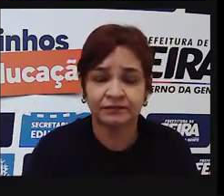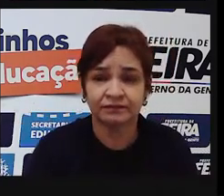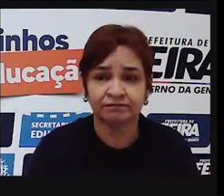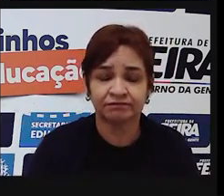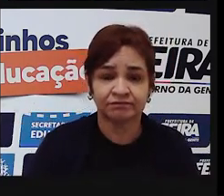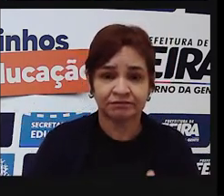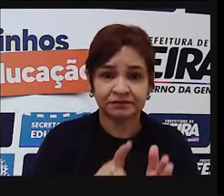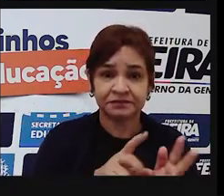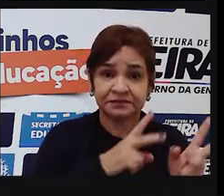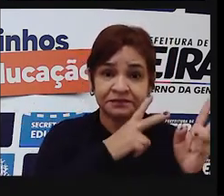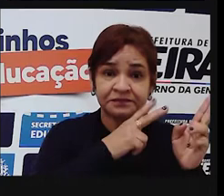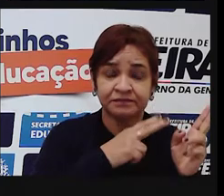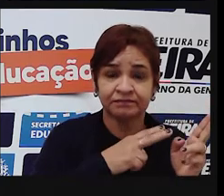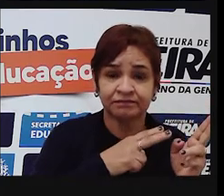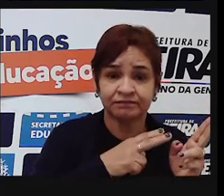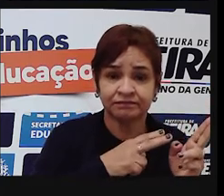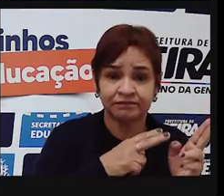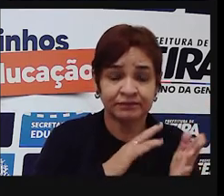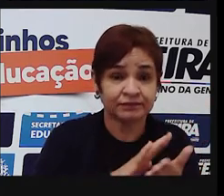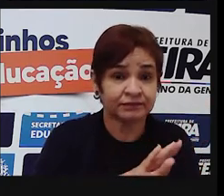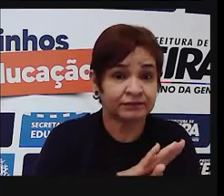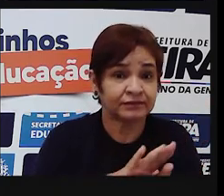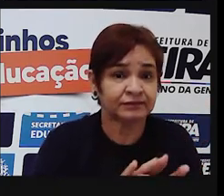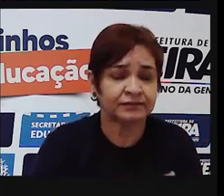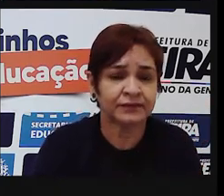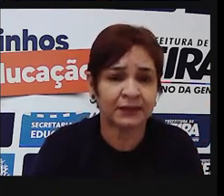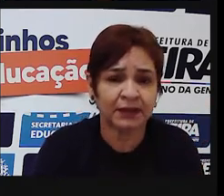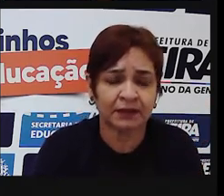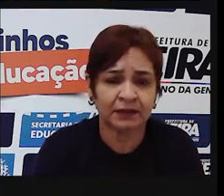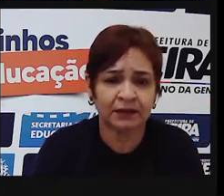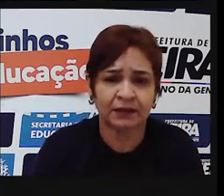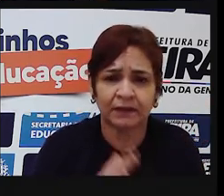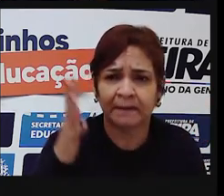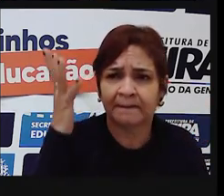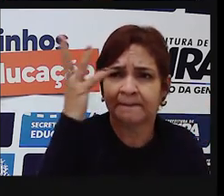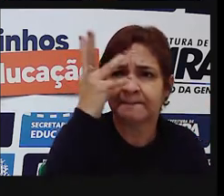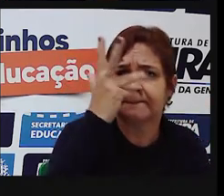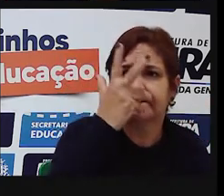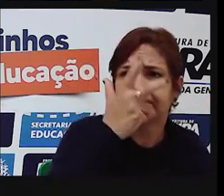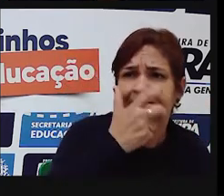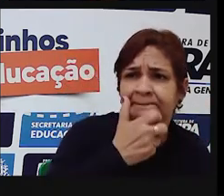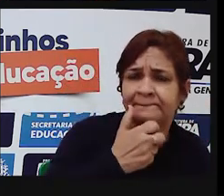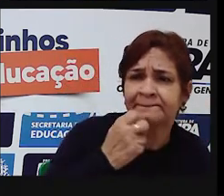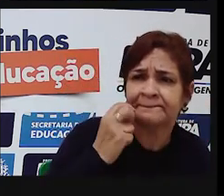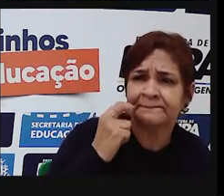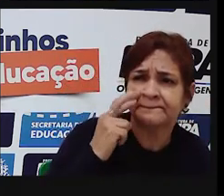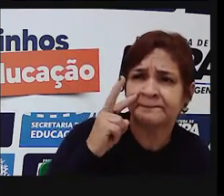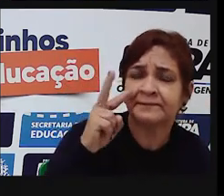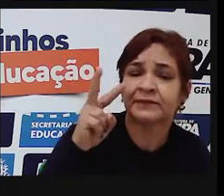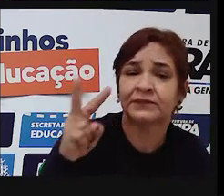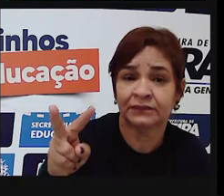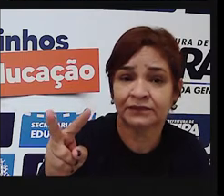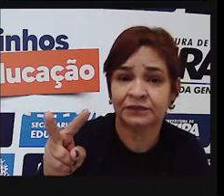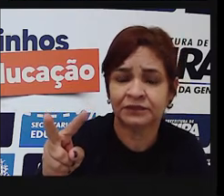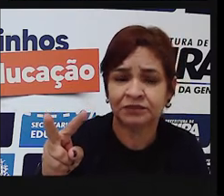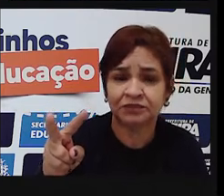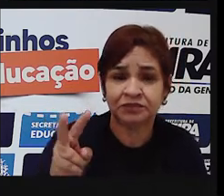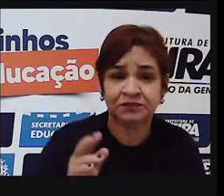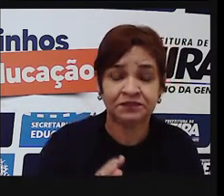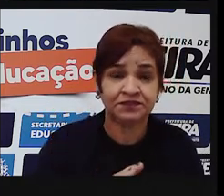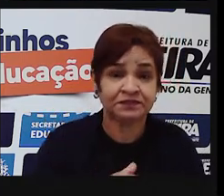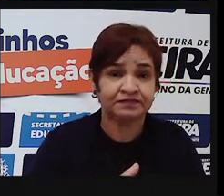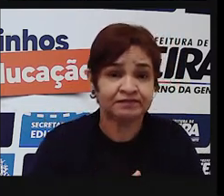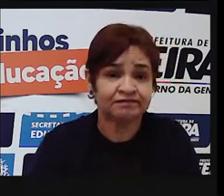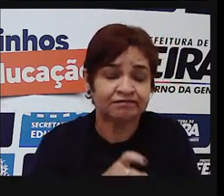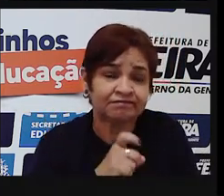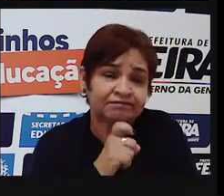dormir. Eu nem cochilei. Os mais belos montes escalei. Nas noites escuras de